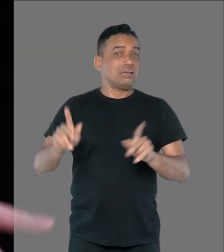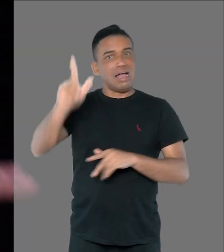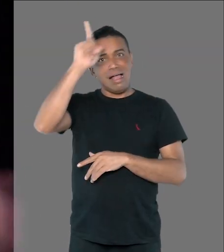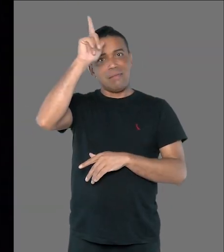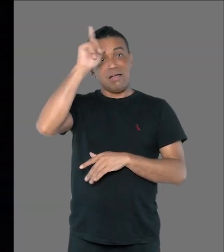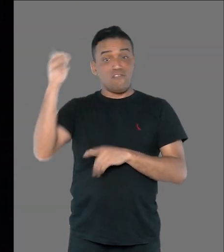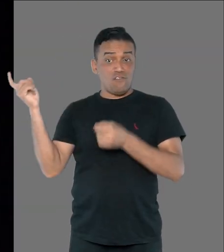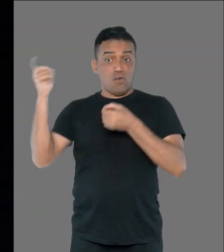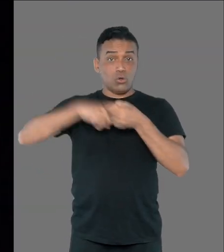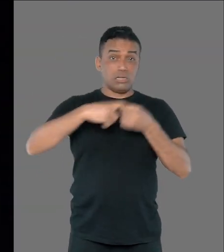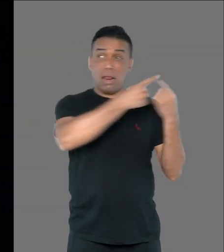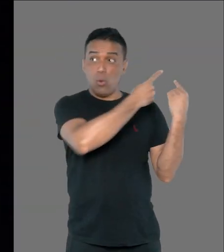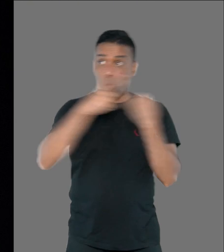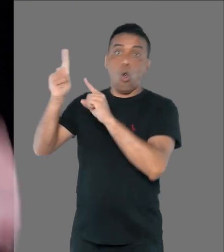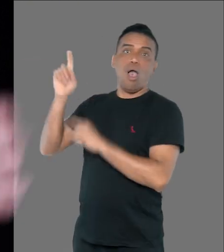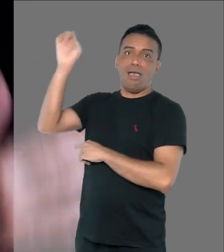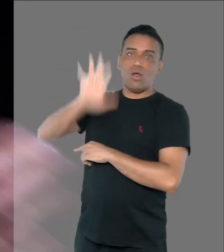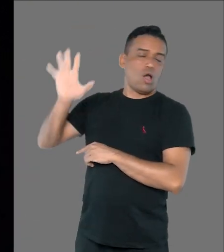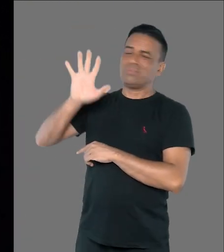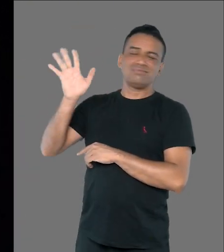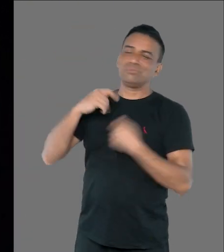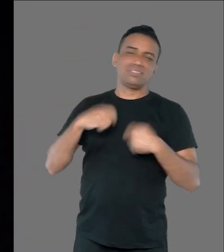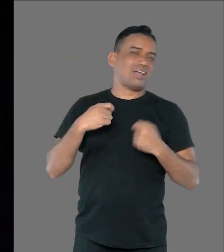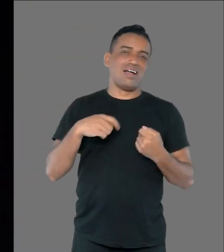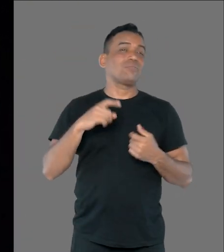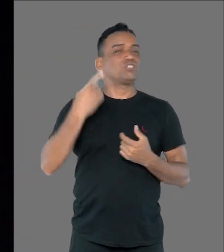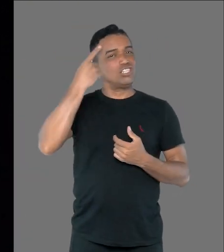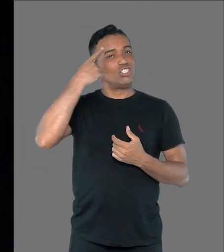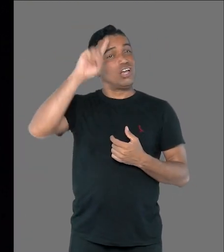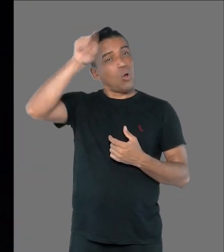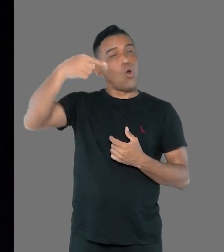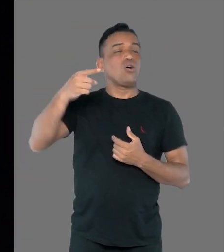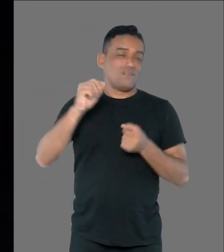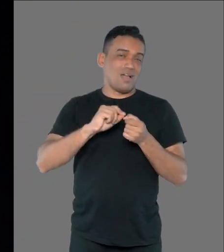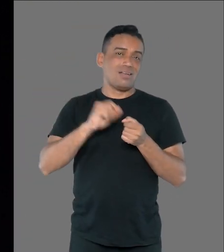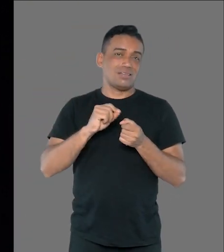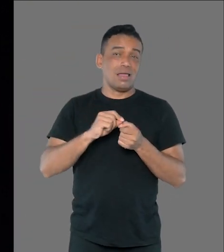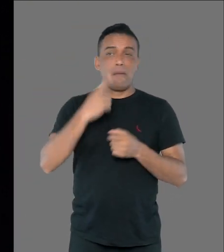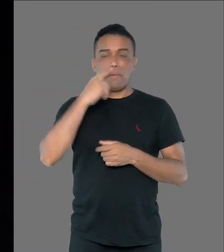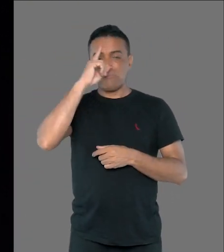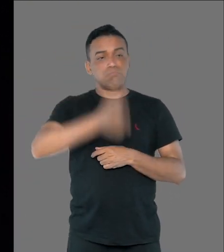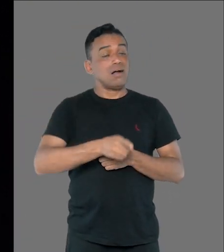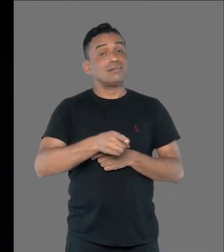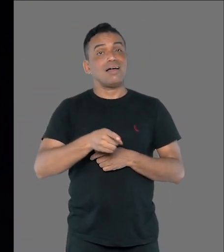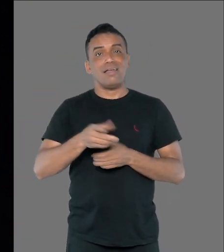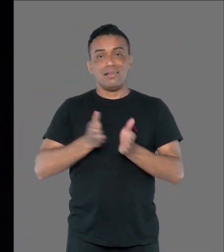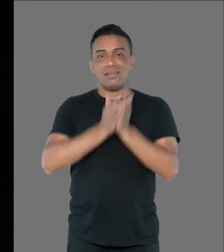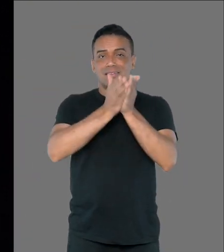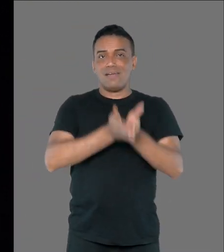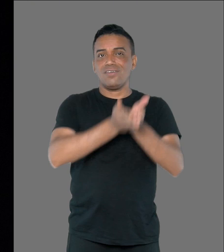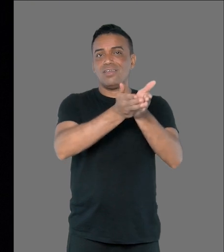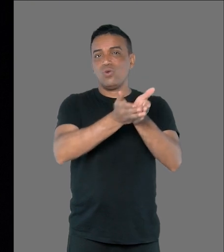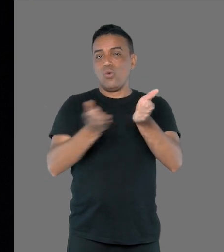para atacar a Europa, era um serviço que ele poderia ter feito no dia seguinte. O pai insiste, ele embarca num dia. Quem conhece